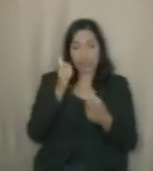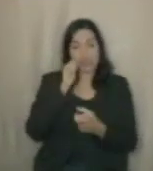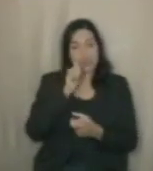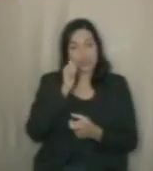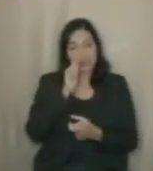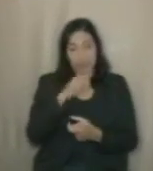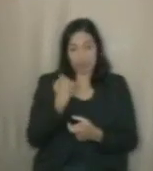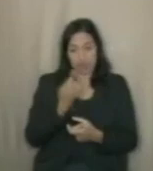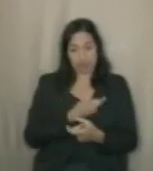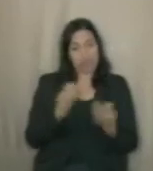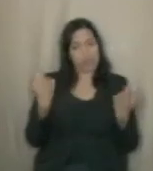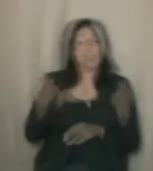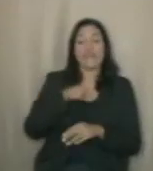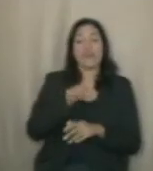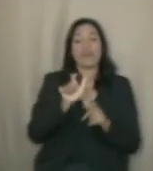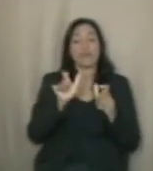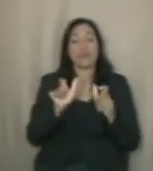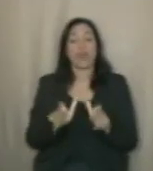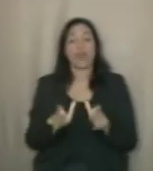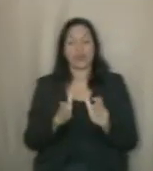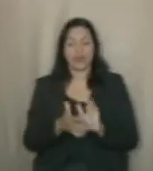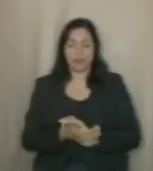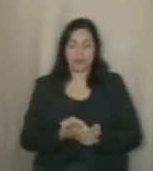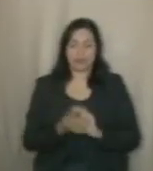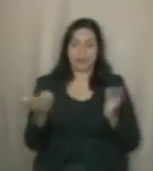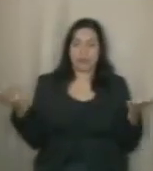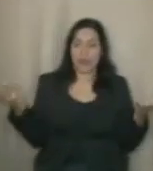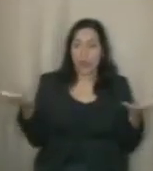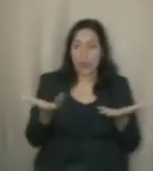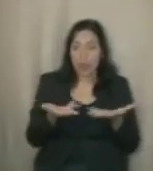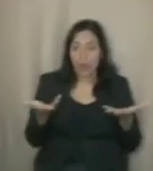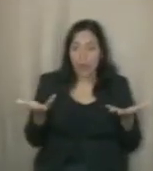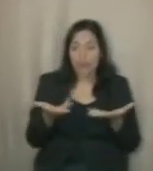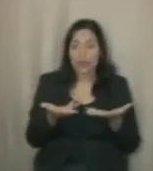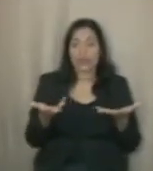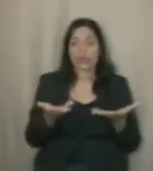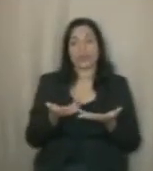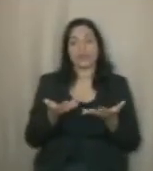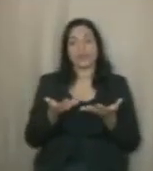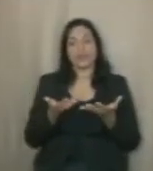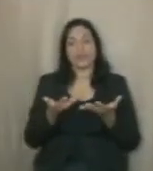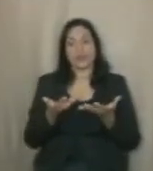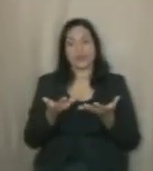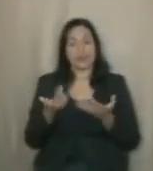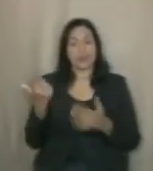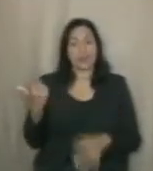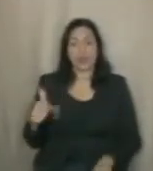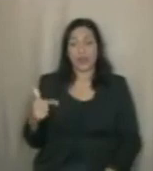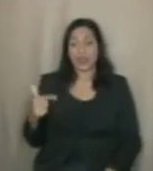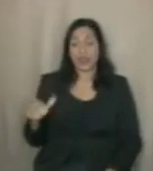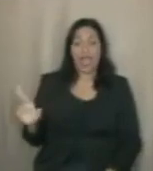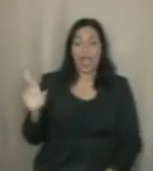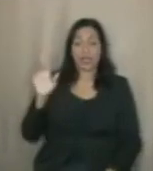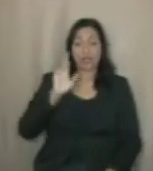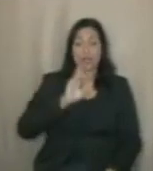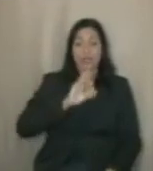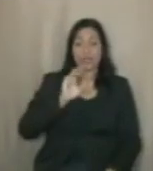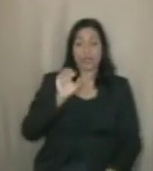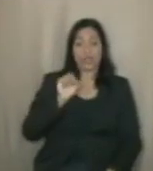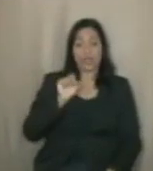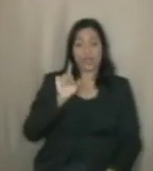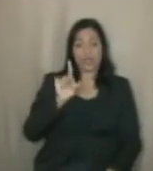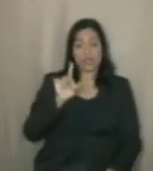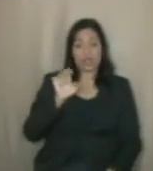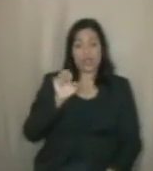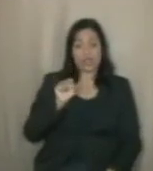gente precisa contar com todos os atores hoje estamos sem é a resposta é sinal audiência embora